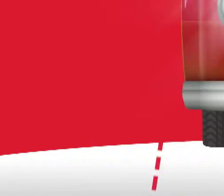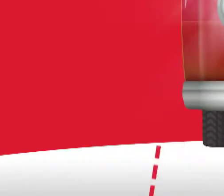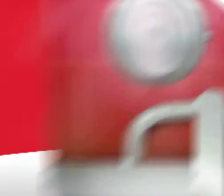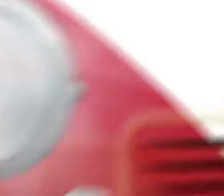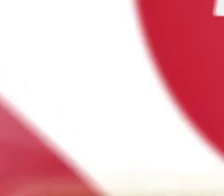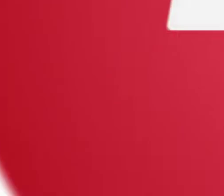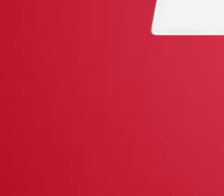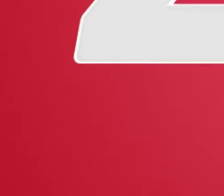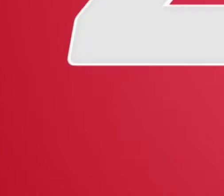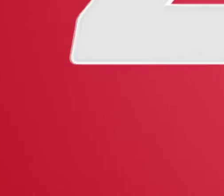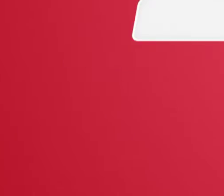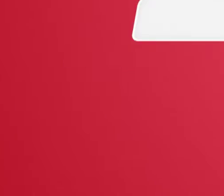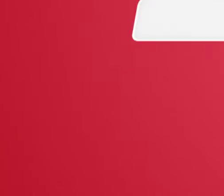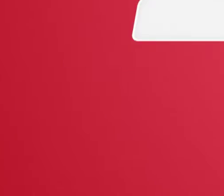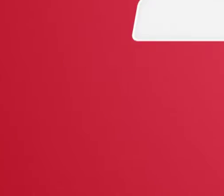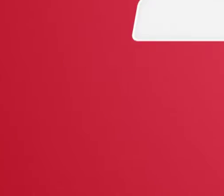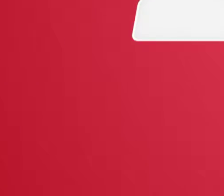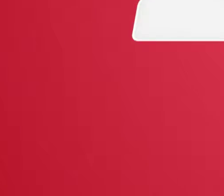Música